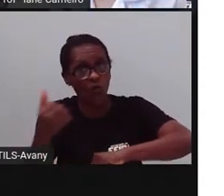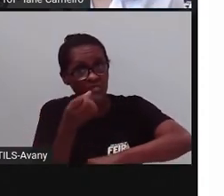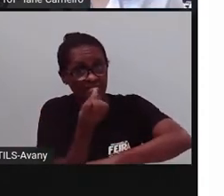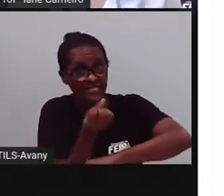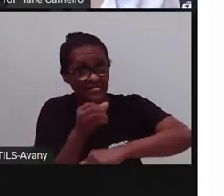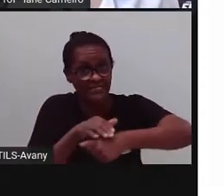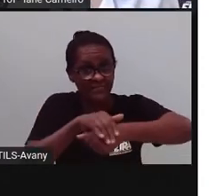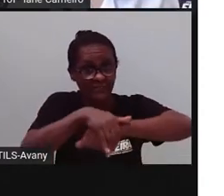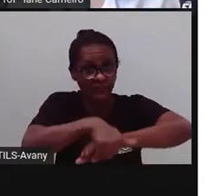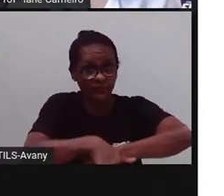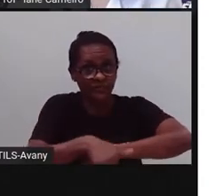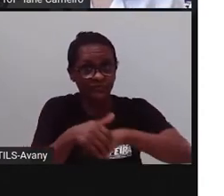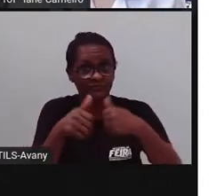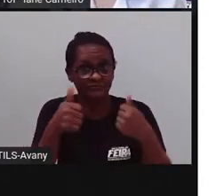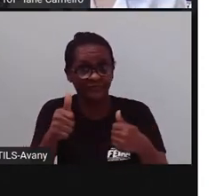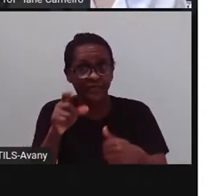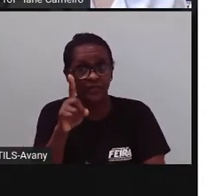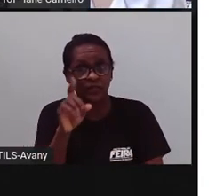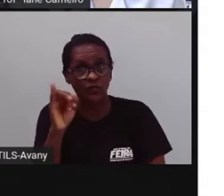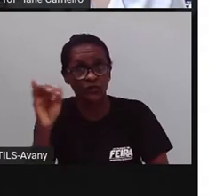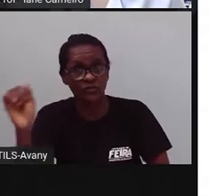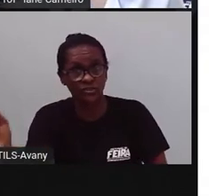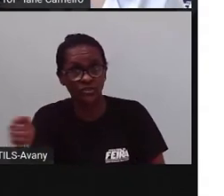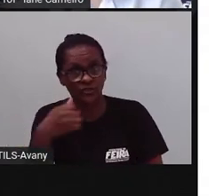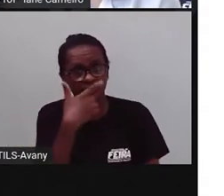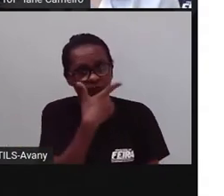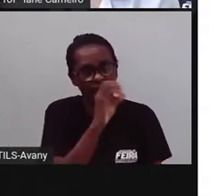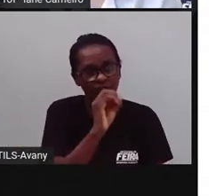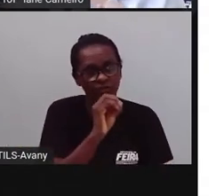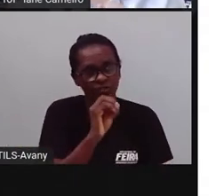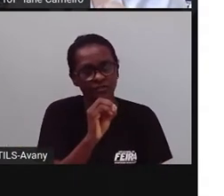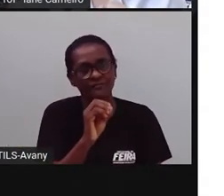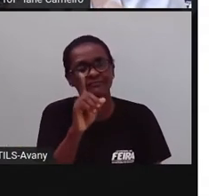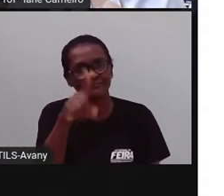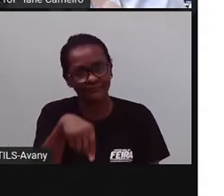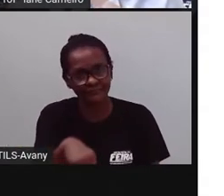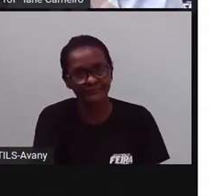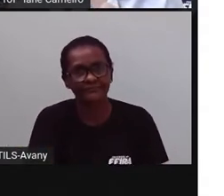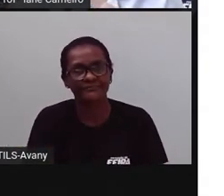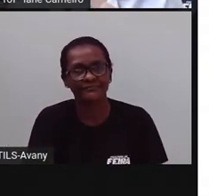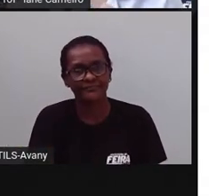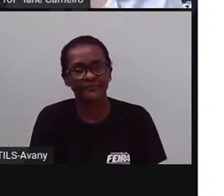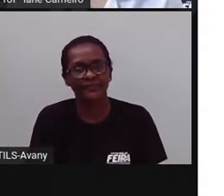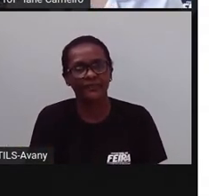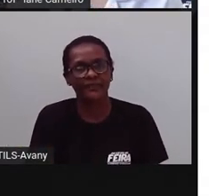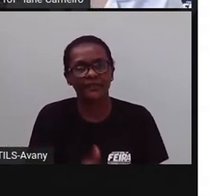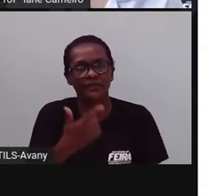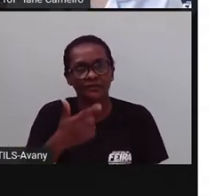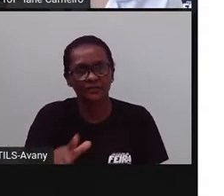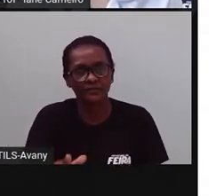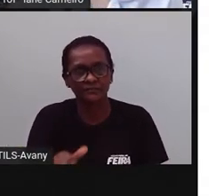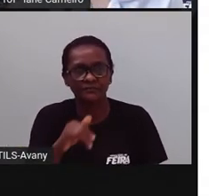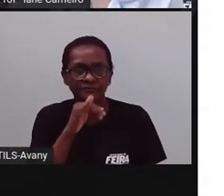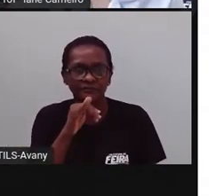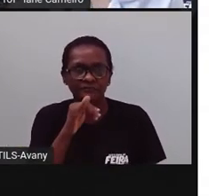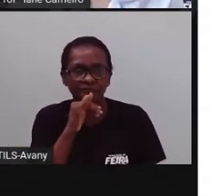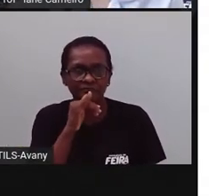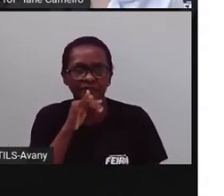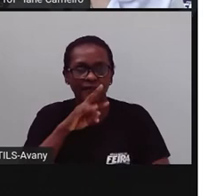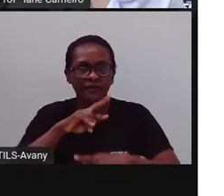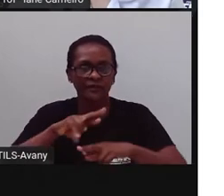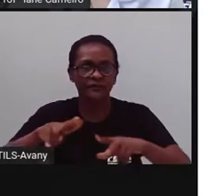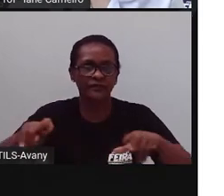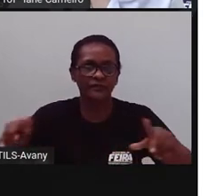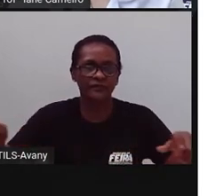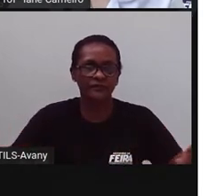que ele vai acontecer certo outro convite só que eu tô trazendo pra vocês e aí você